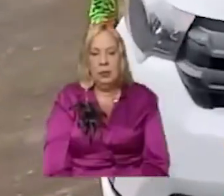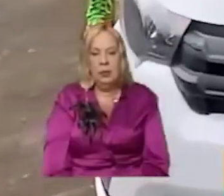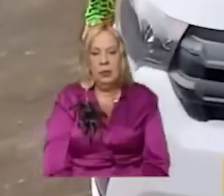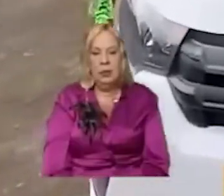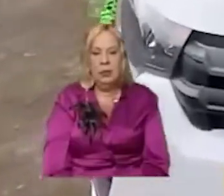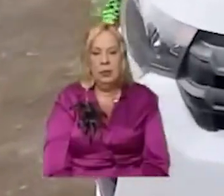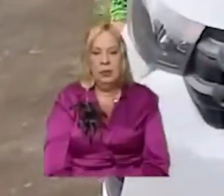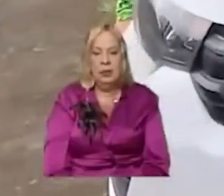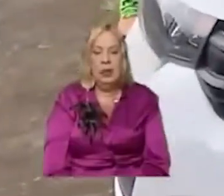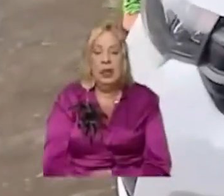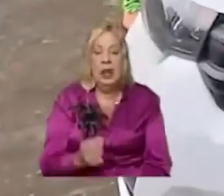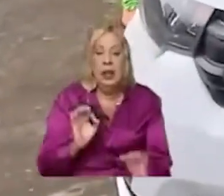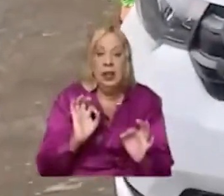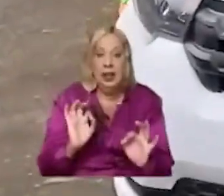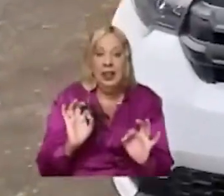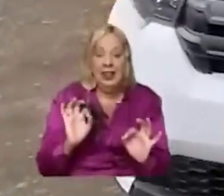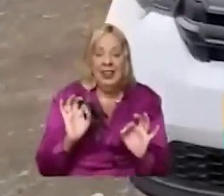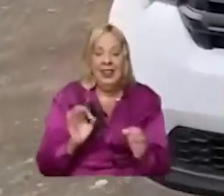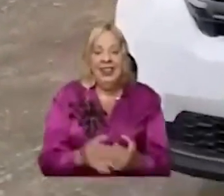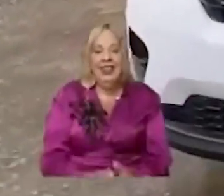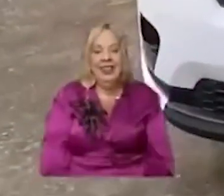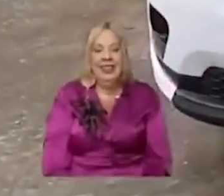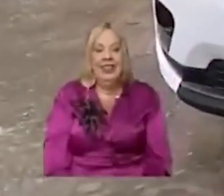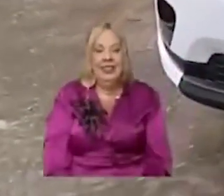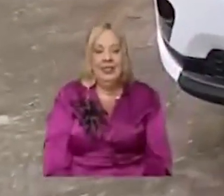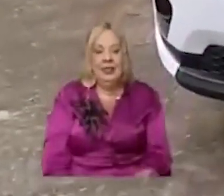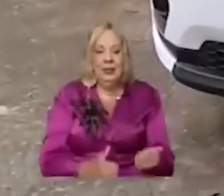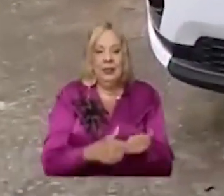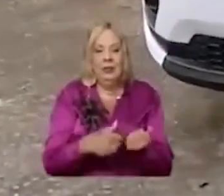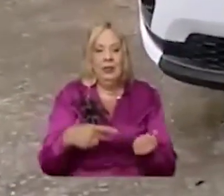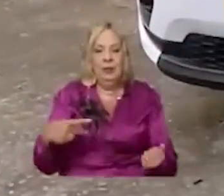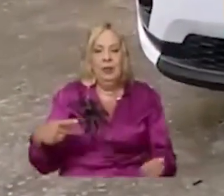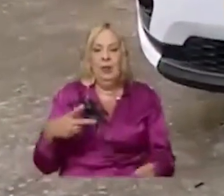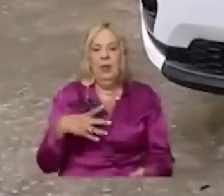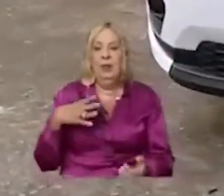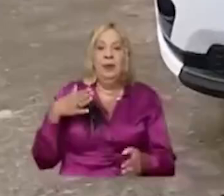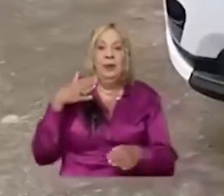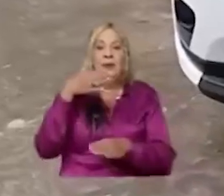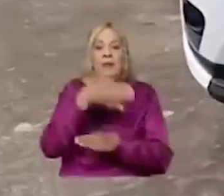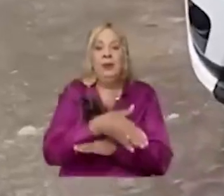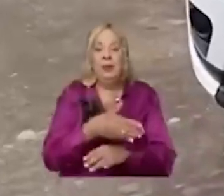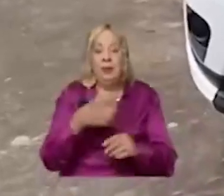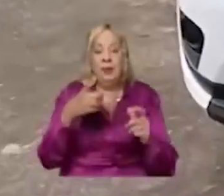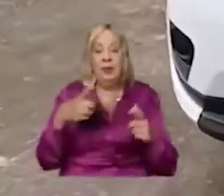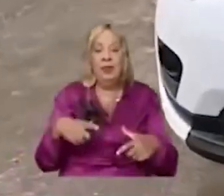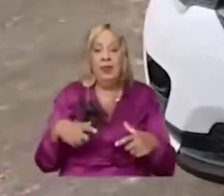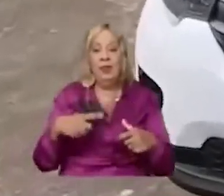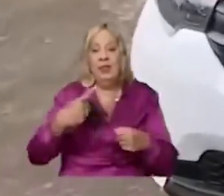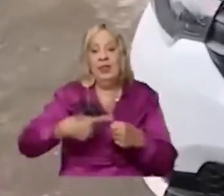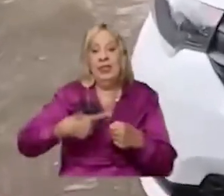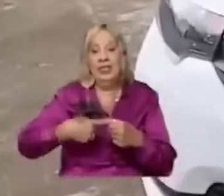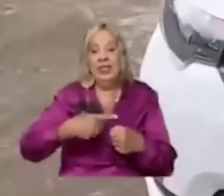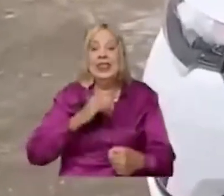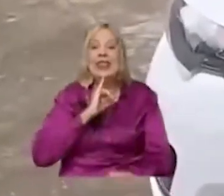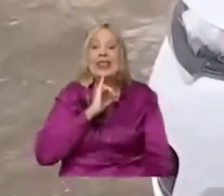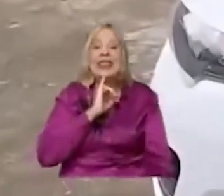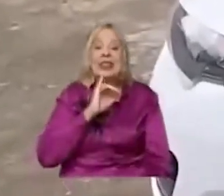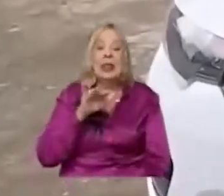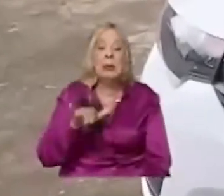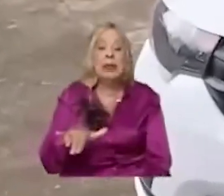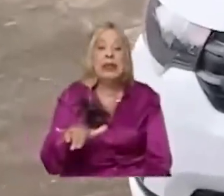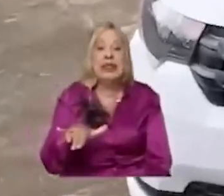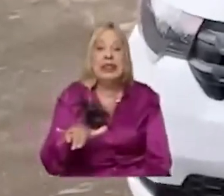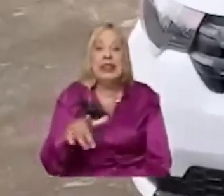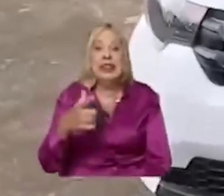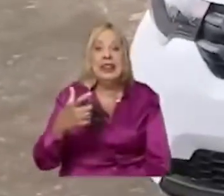Mobi 0 km. Caju Cap pegou a estrada e chegou aqui na cidade pé quente de